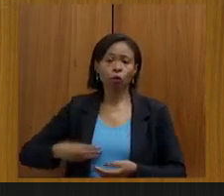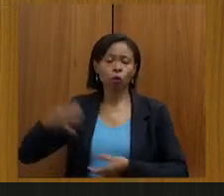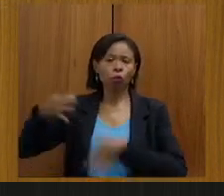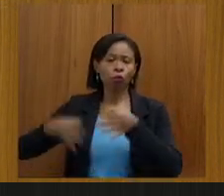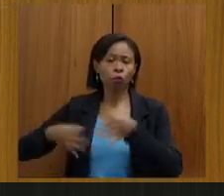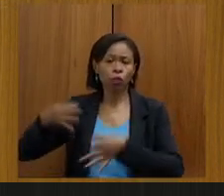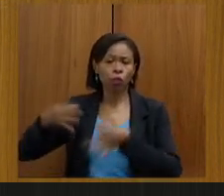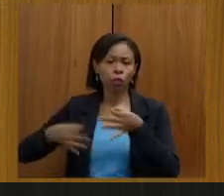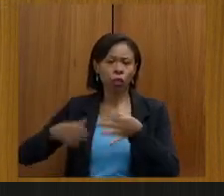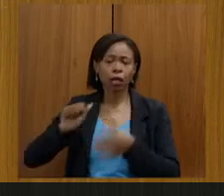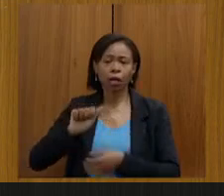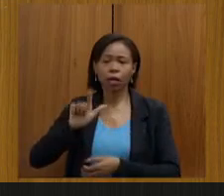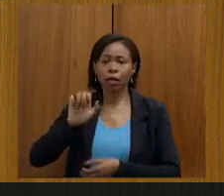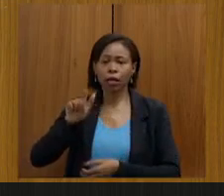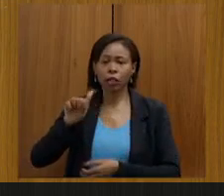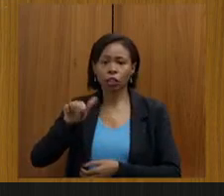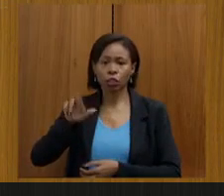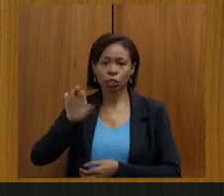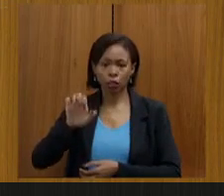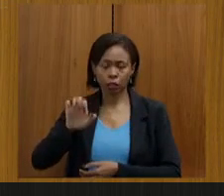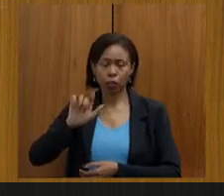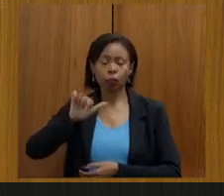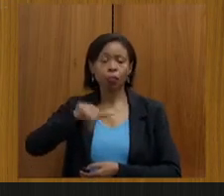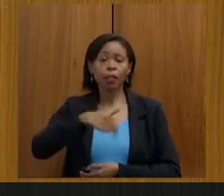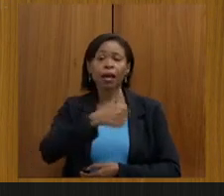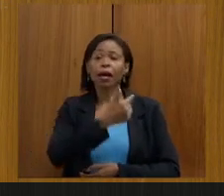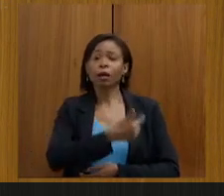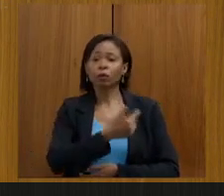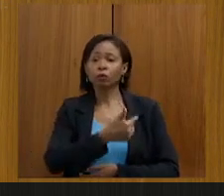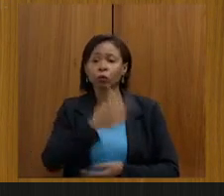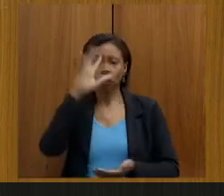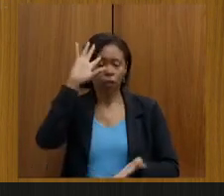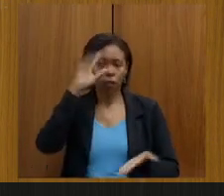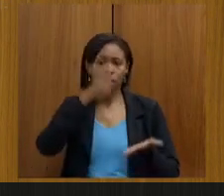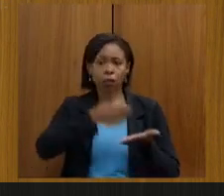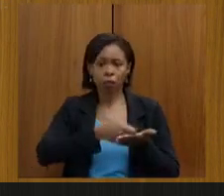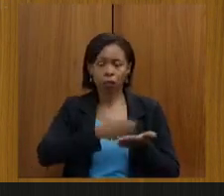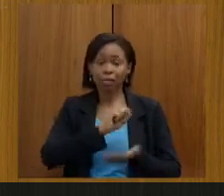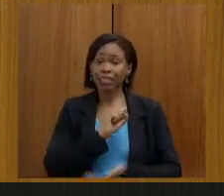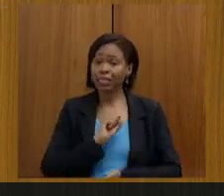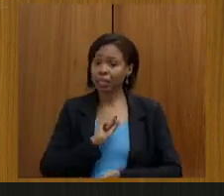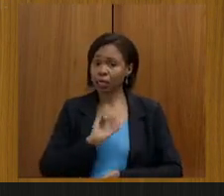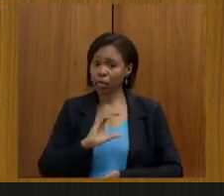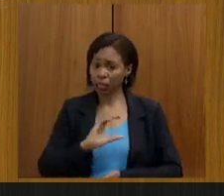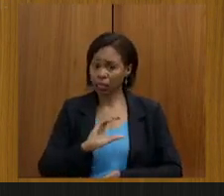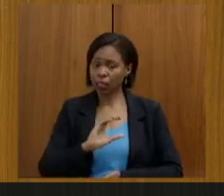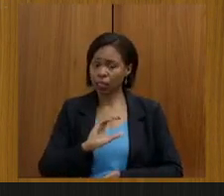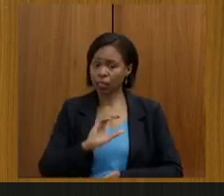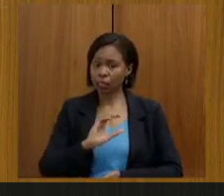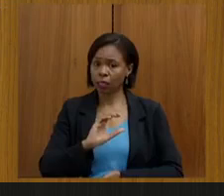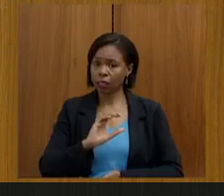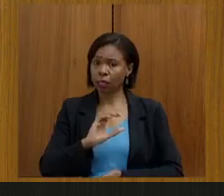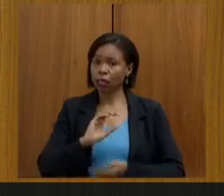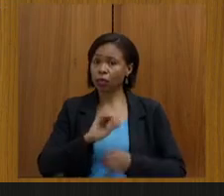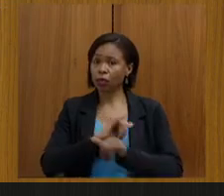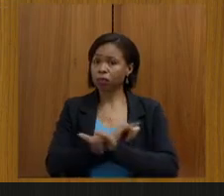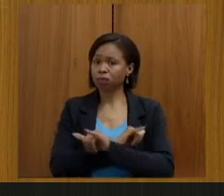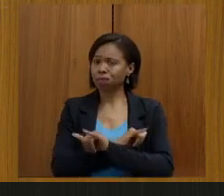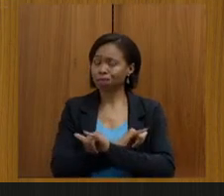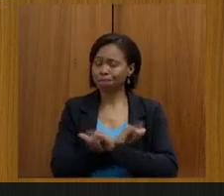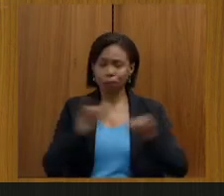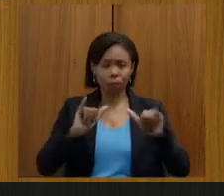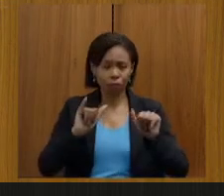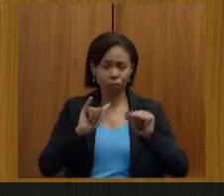decisão popular de Santa Catarina e onde houve a chamada repercussão Geral do tema